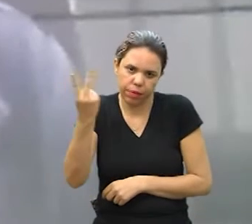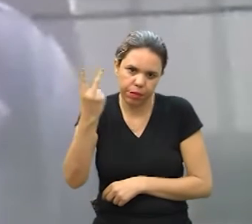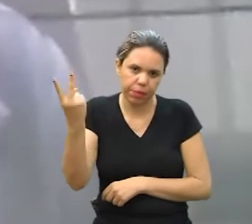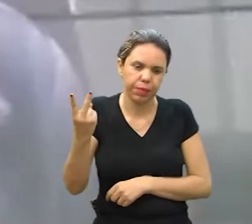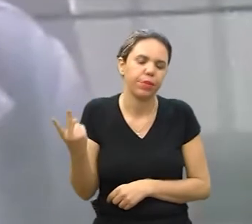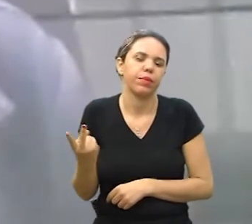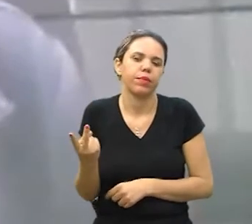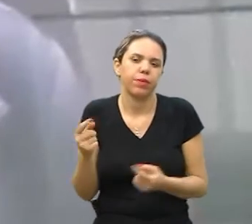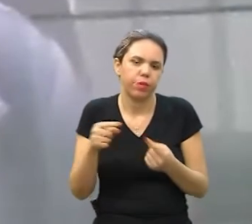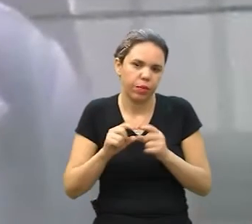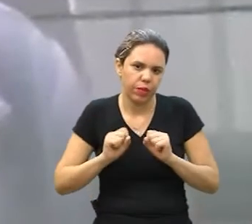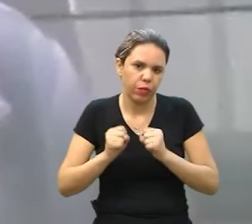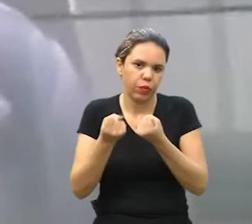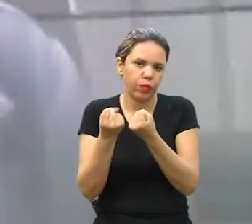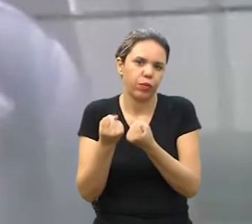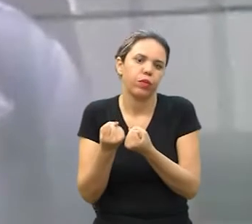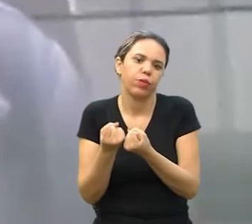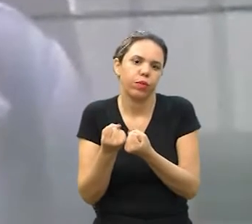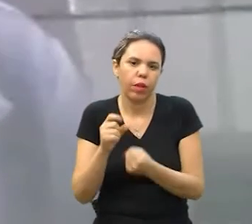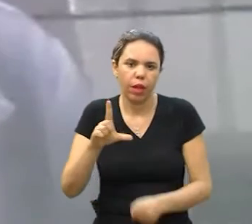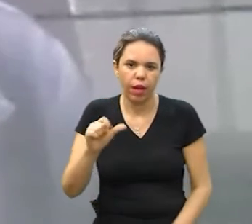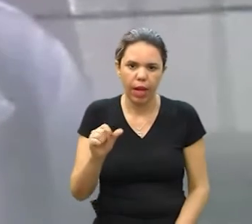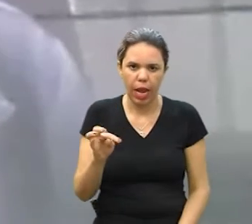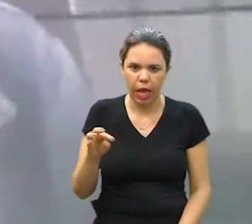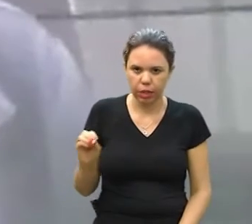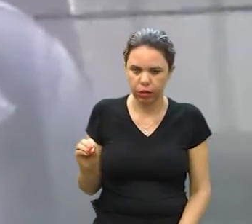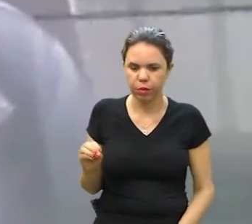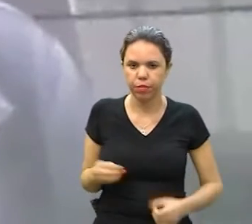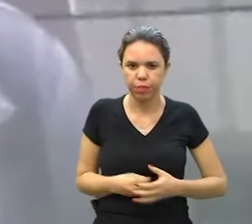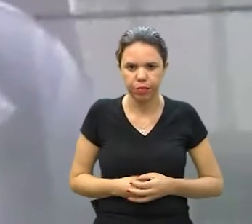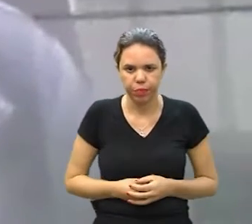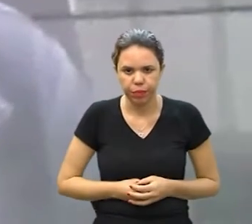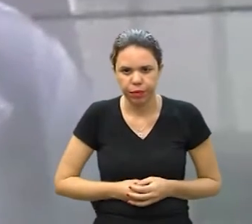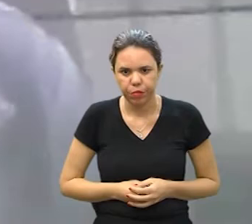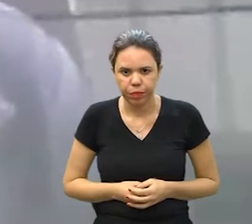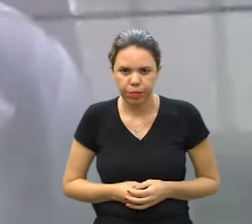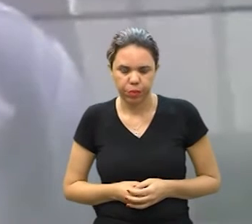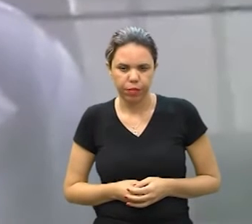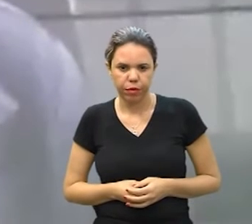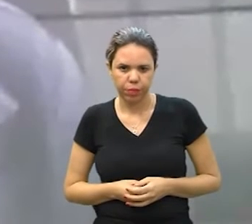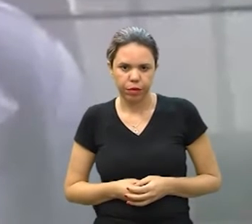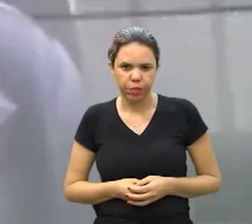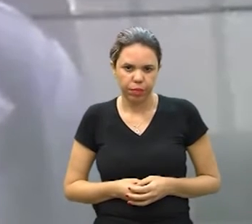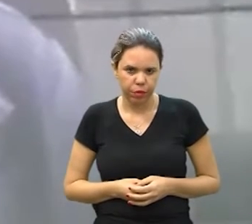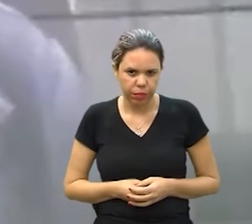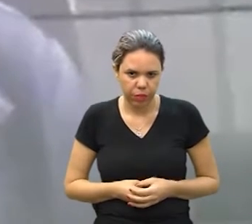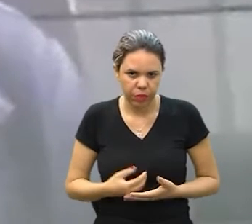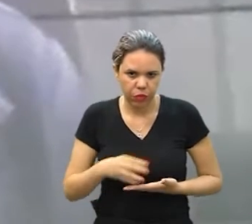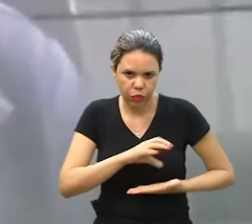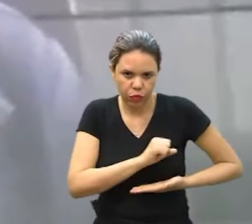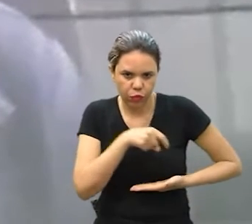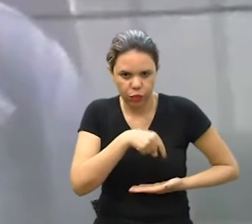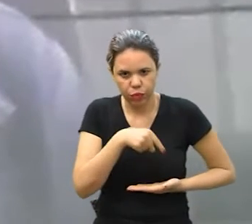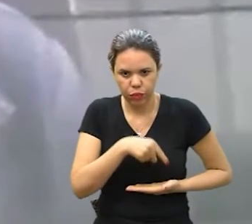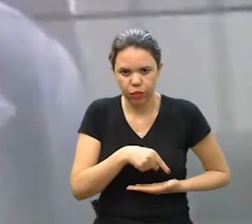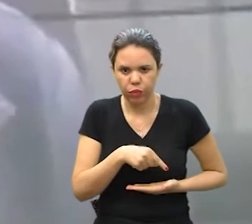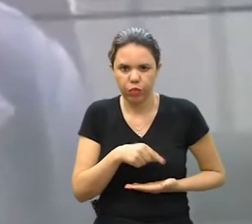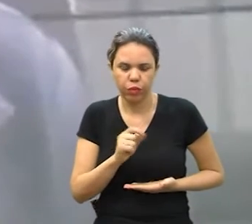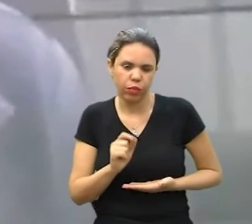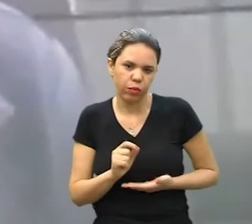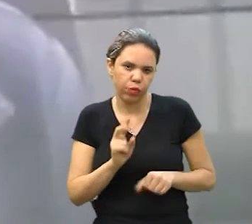substâncias, né, de defesa, como lactoferrina e outras enzimas. E o leite